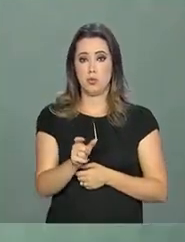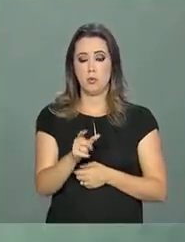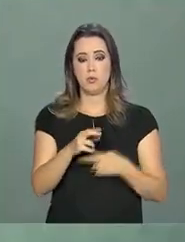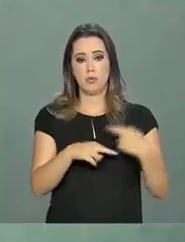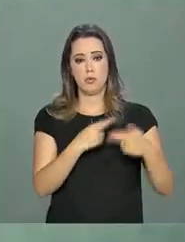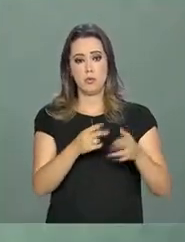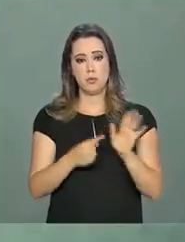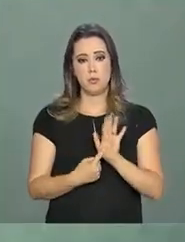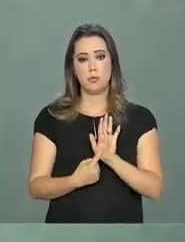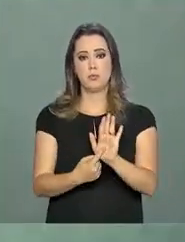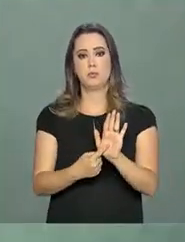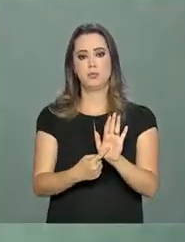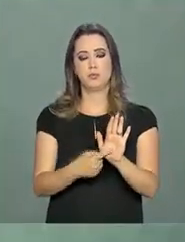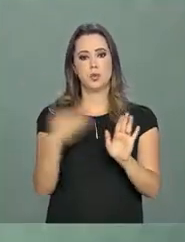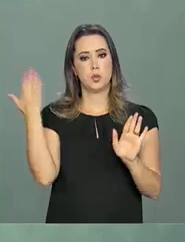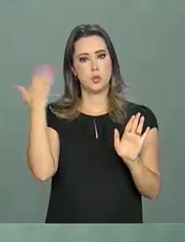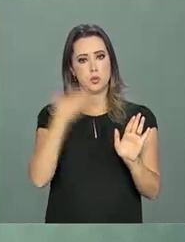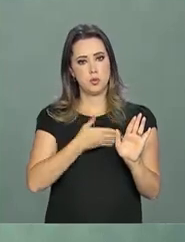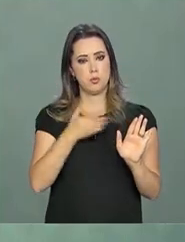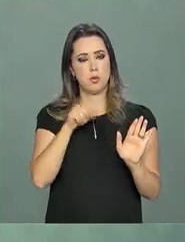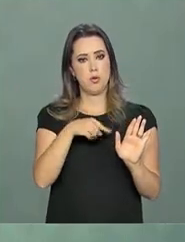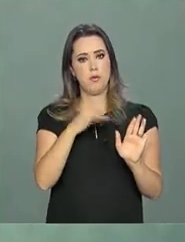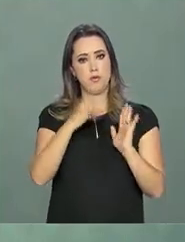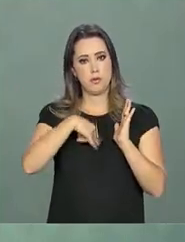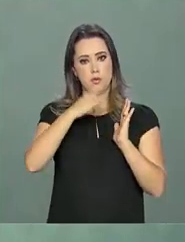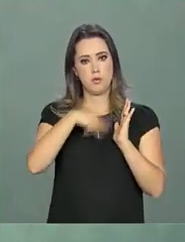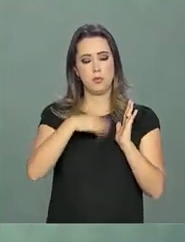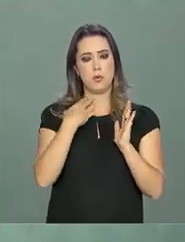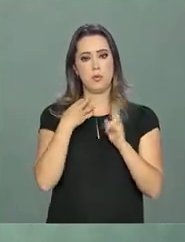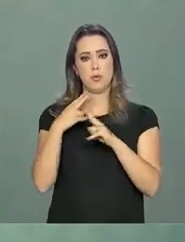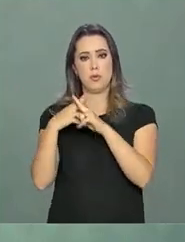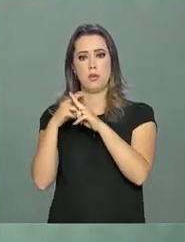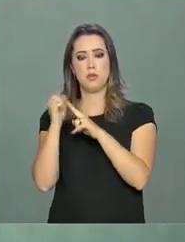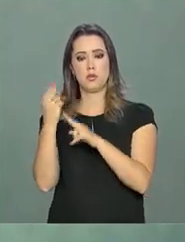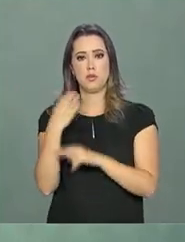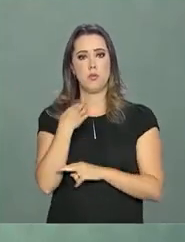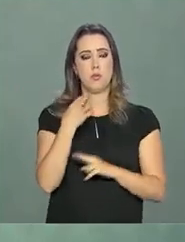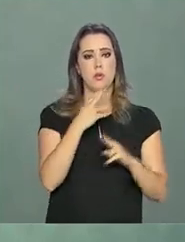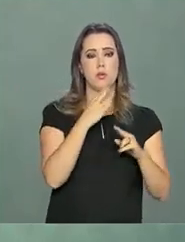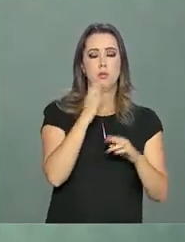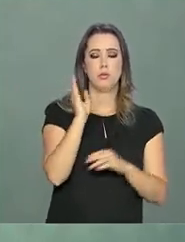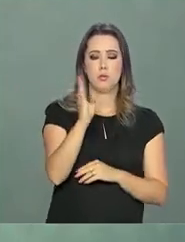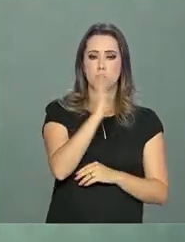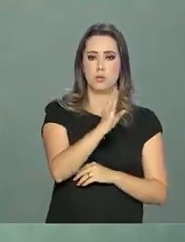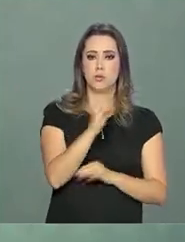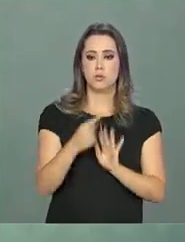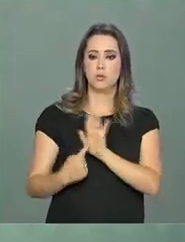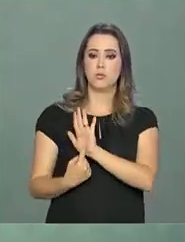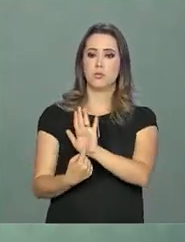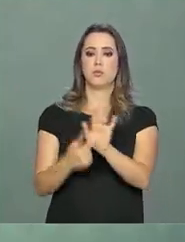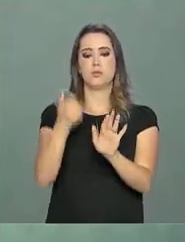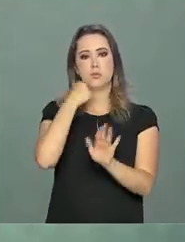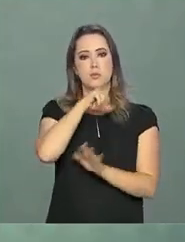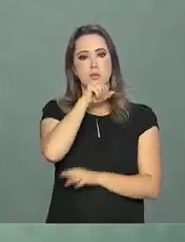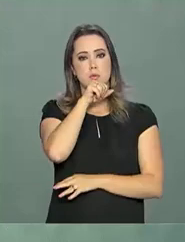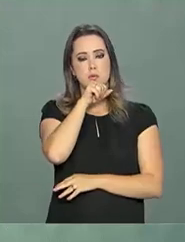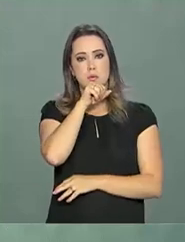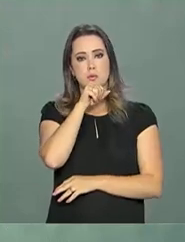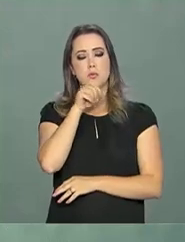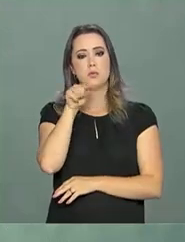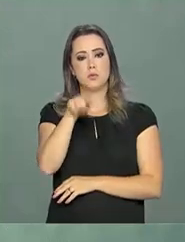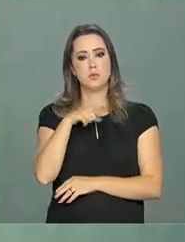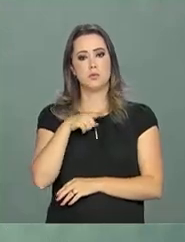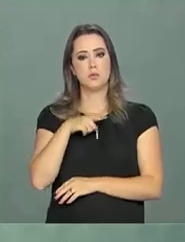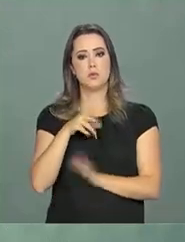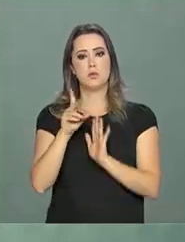apresentem documentos ou na caixa econômica ou no brasil mostrando é que os pais eram cotistas desses fundos